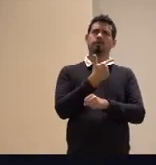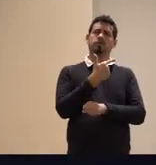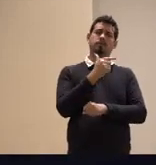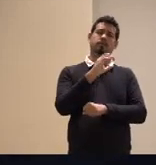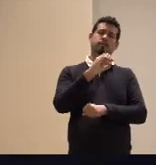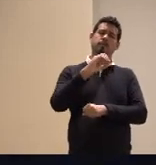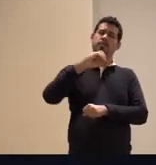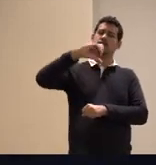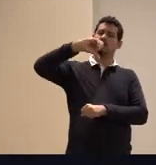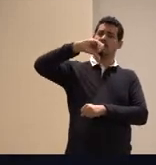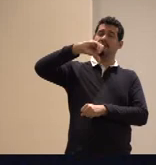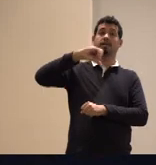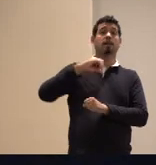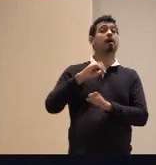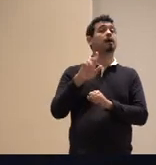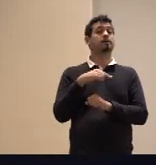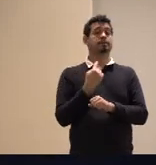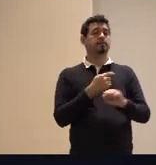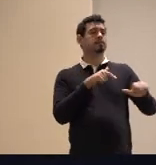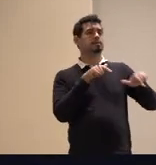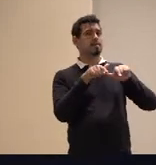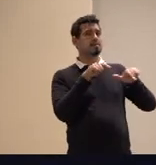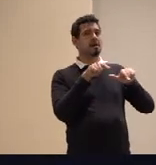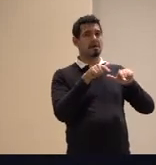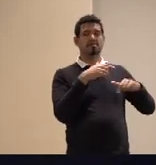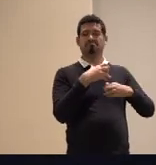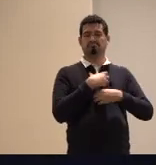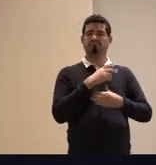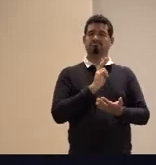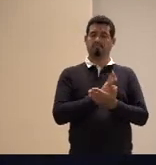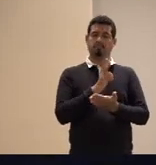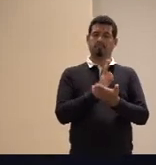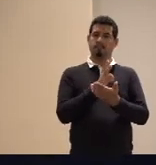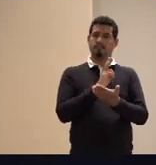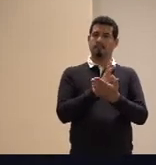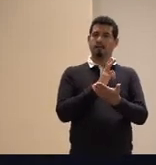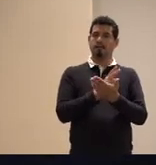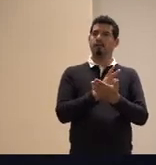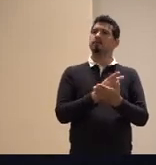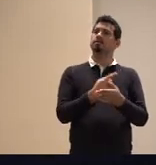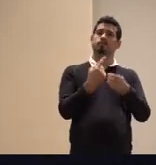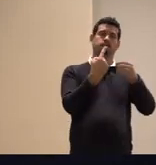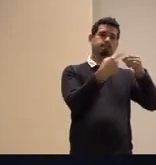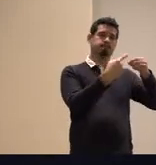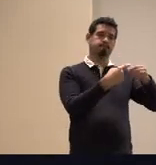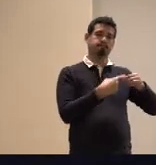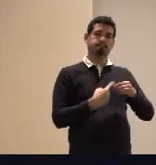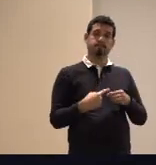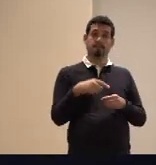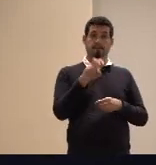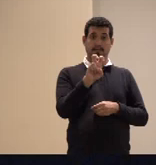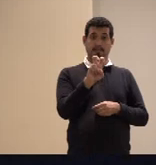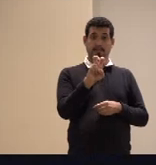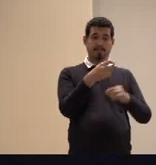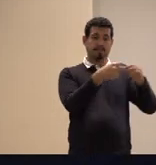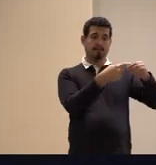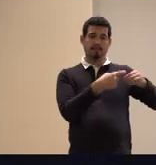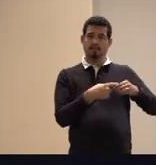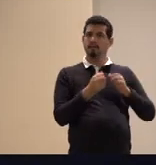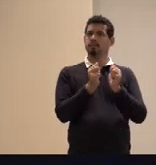2009. A gente trabalha nesse modelo, né? Dos 5 municípios. Até hoje ele deu certo